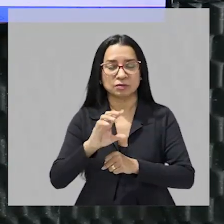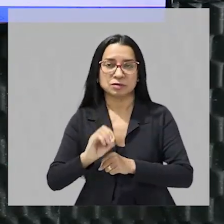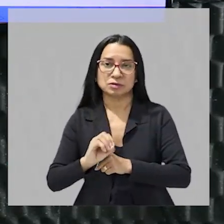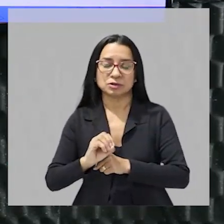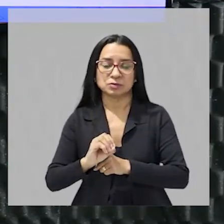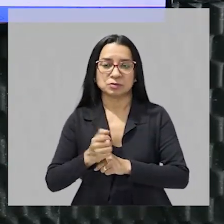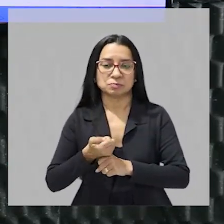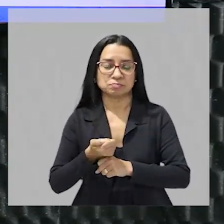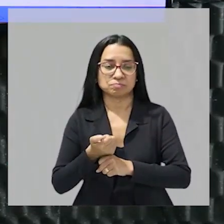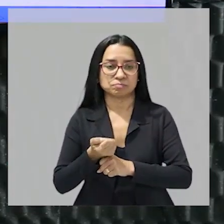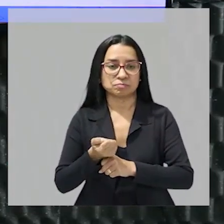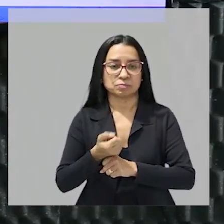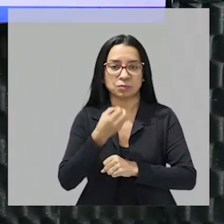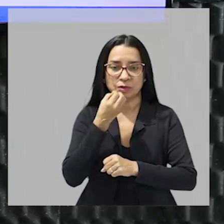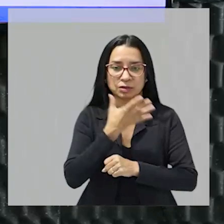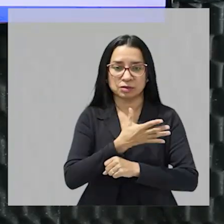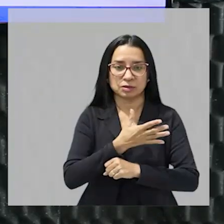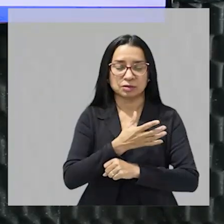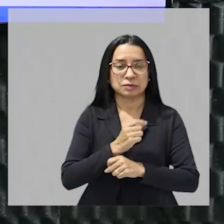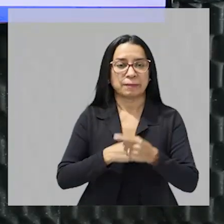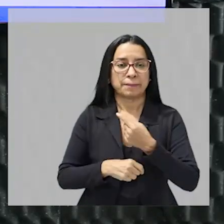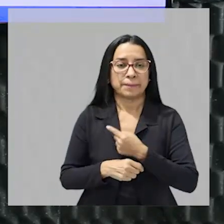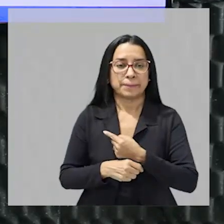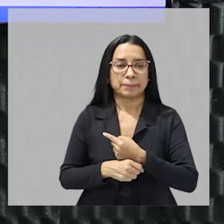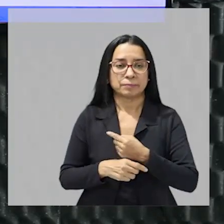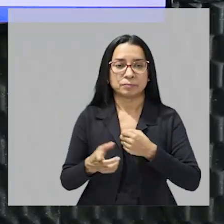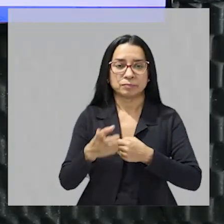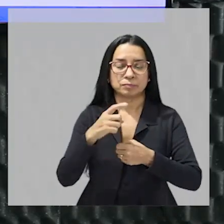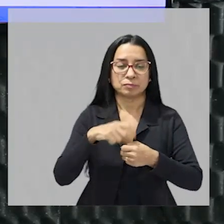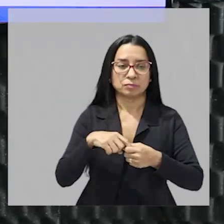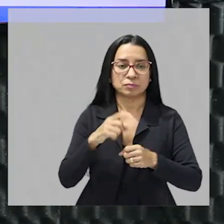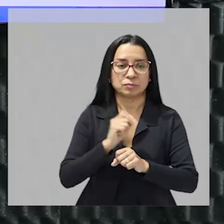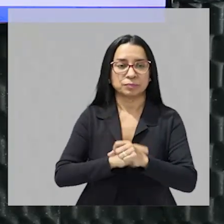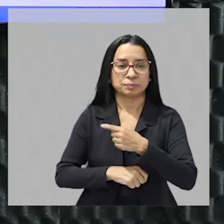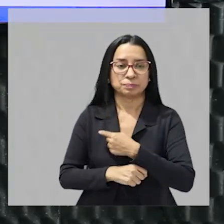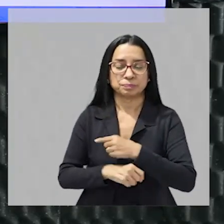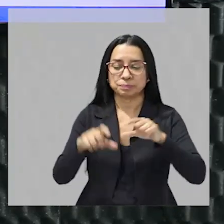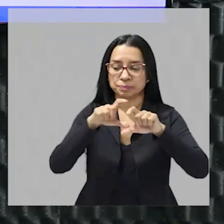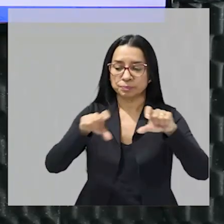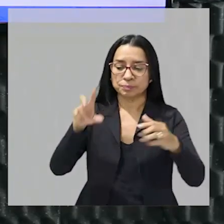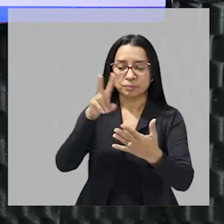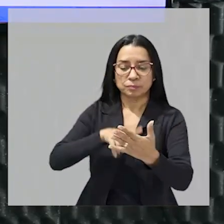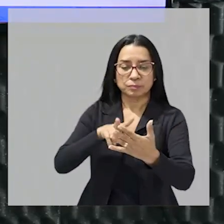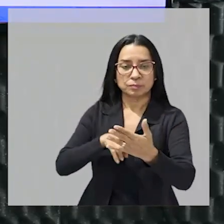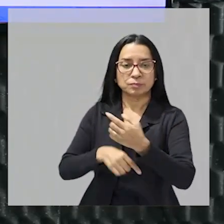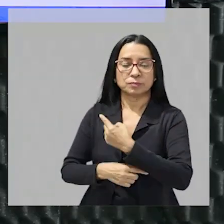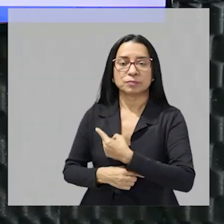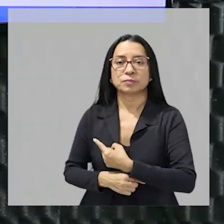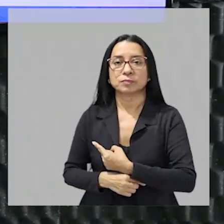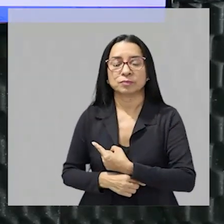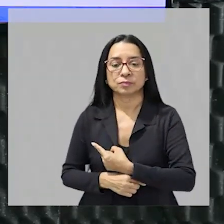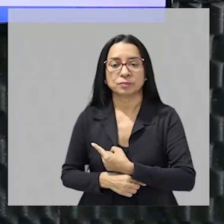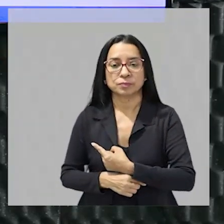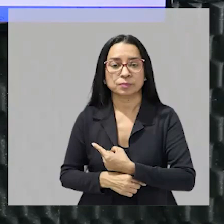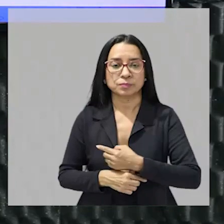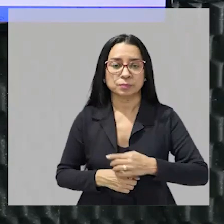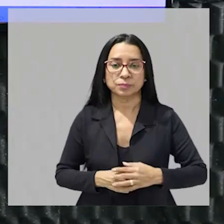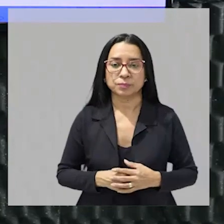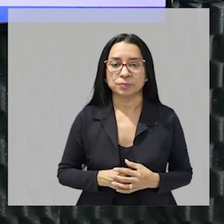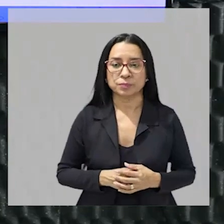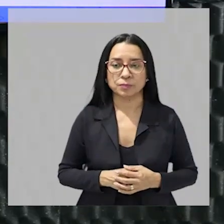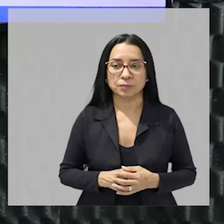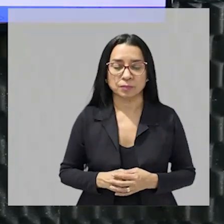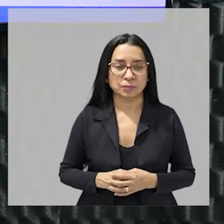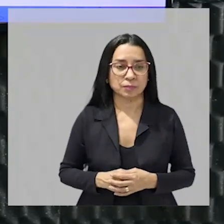luz. Belezinha? Só para te situar aí. Voltando. Naquele momento, os reservatórios das usinas hidrelétricas estavam em